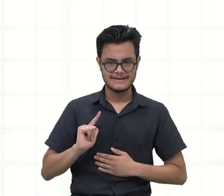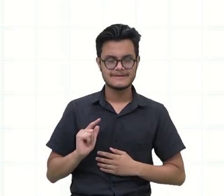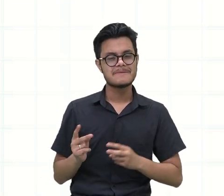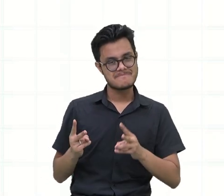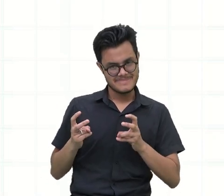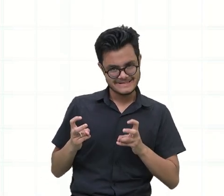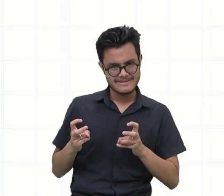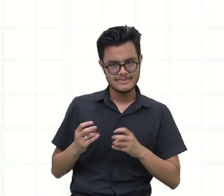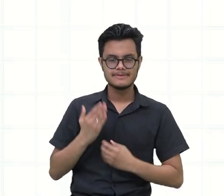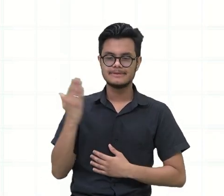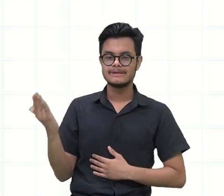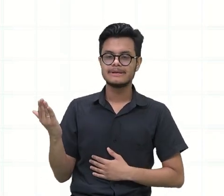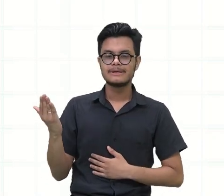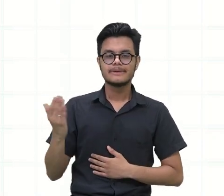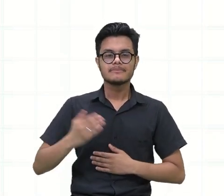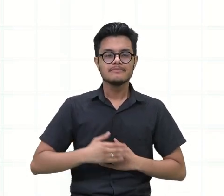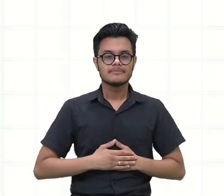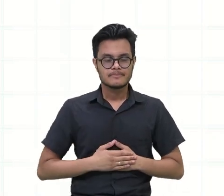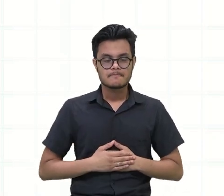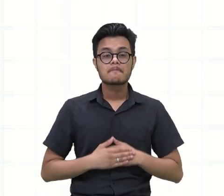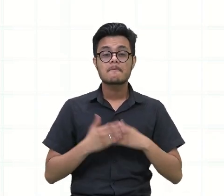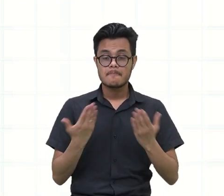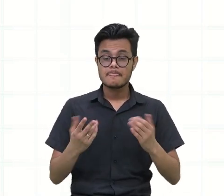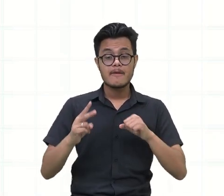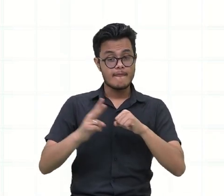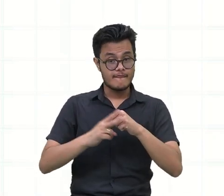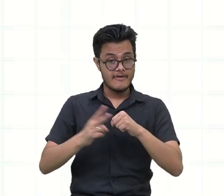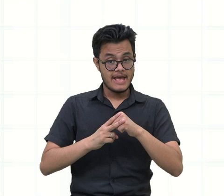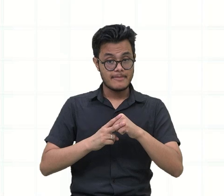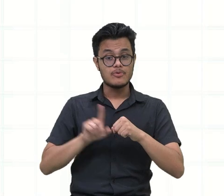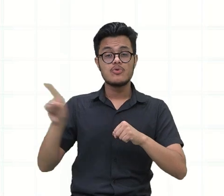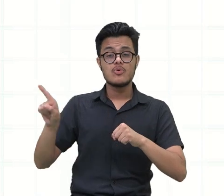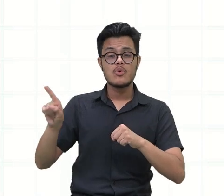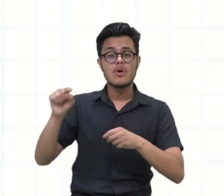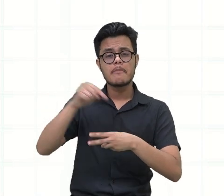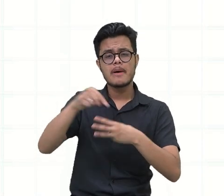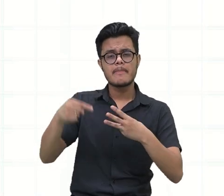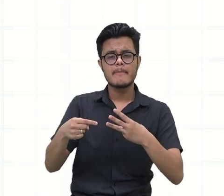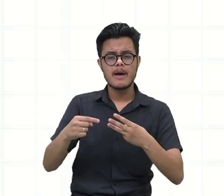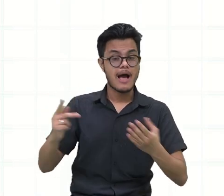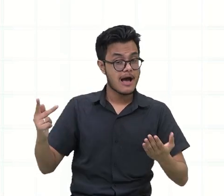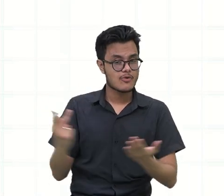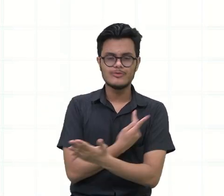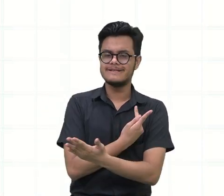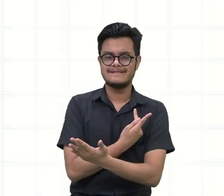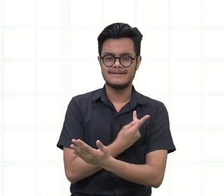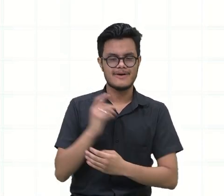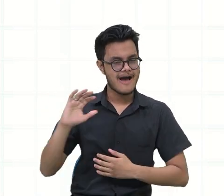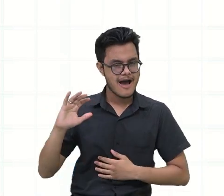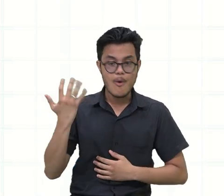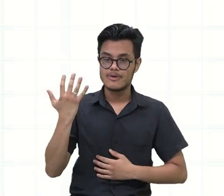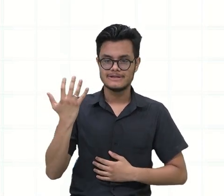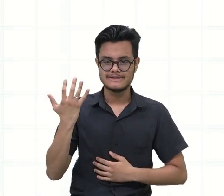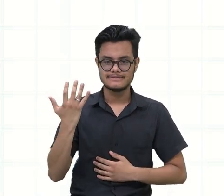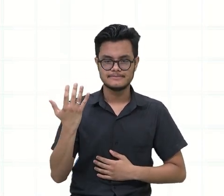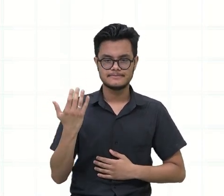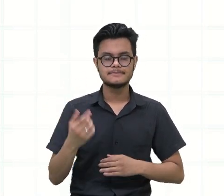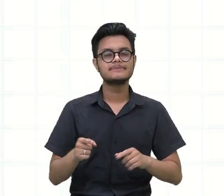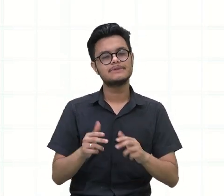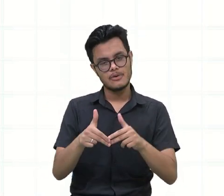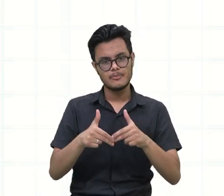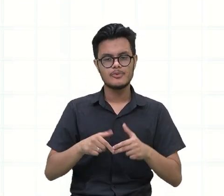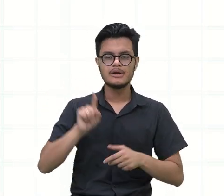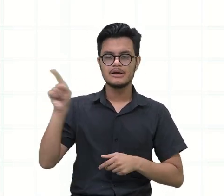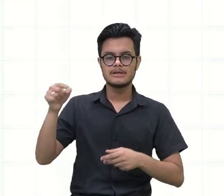aí? Verbos indicando ação. Então, quando você lê esses verbos, você percebe a ação,